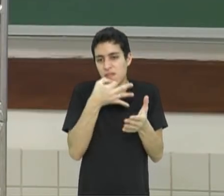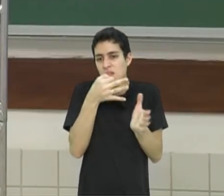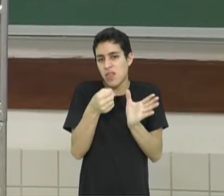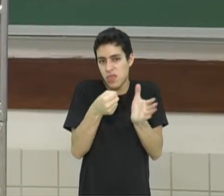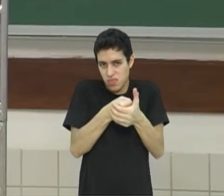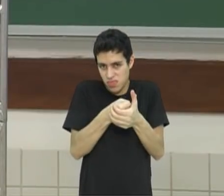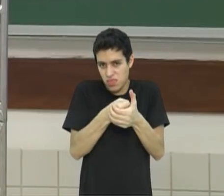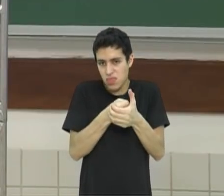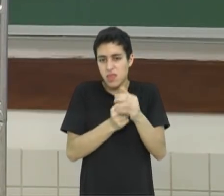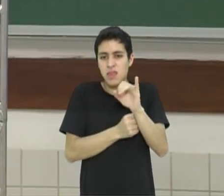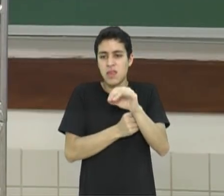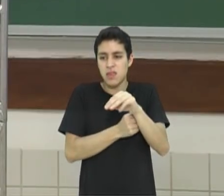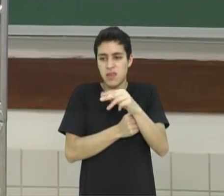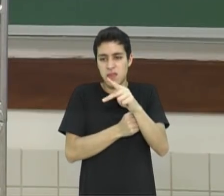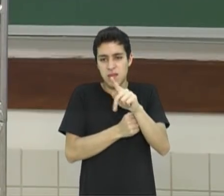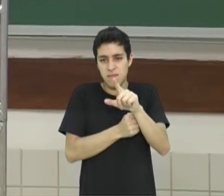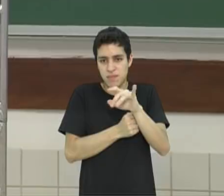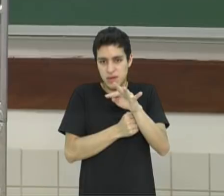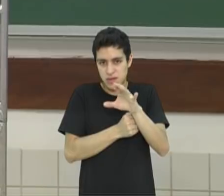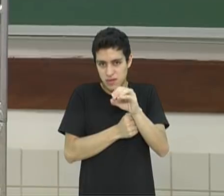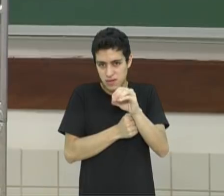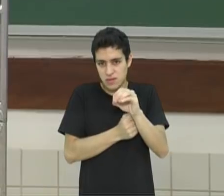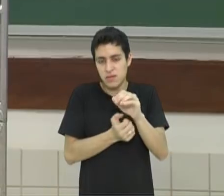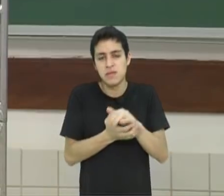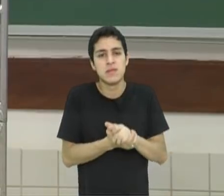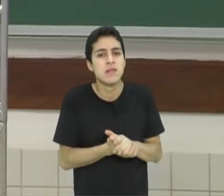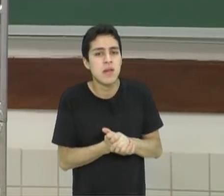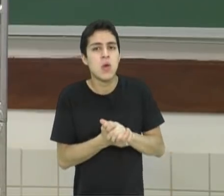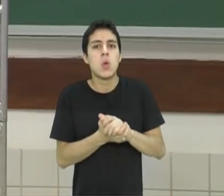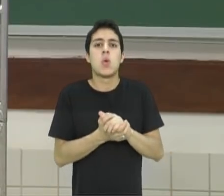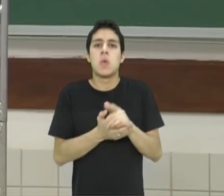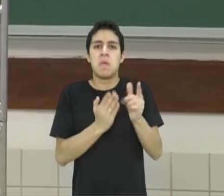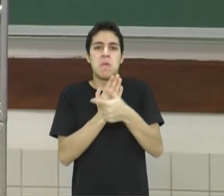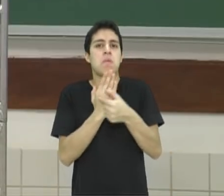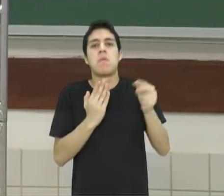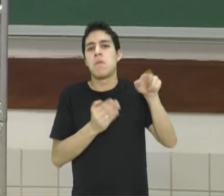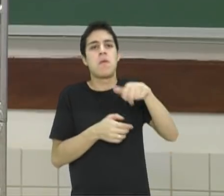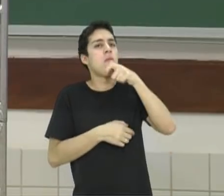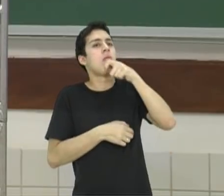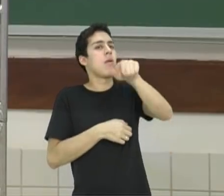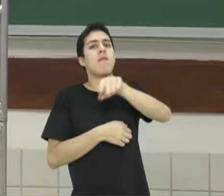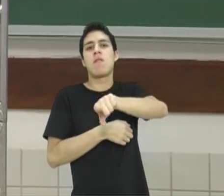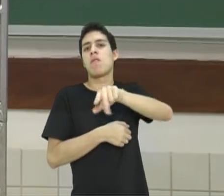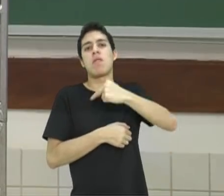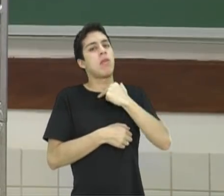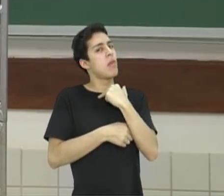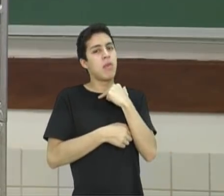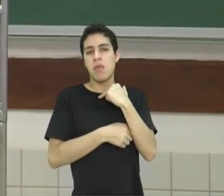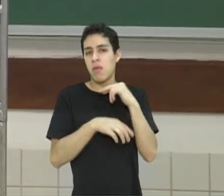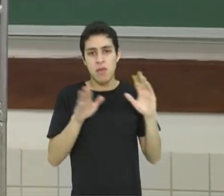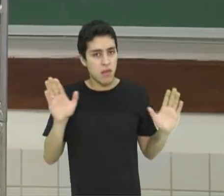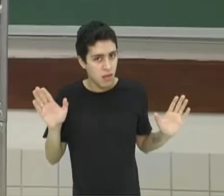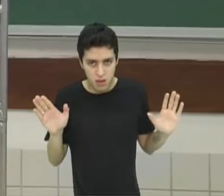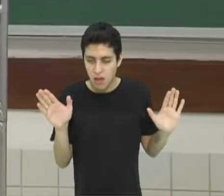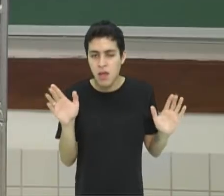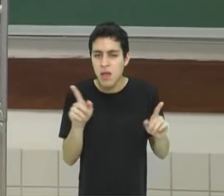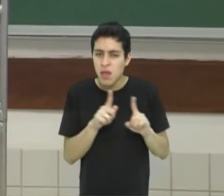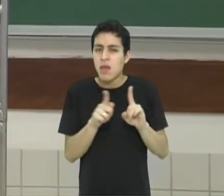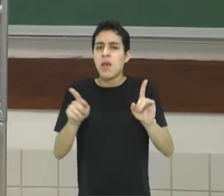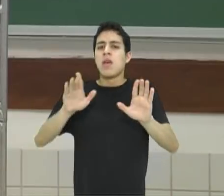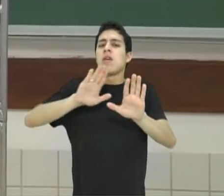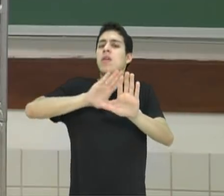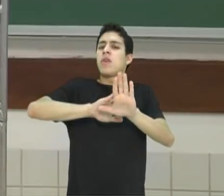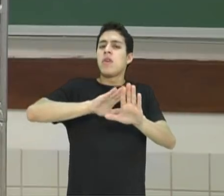escondido. Lembre-se que o autor em momento nenhum disse não faça tal coisa, mas lá por